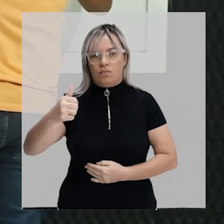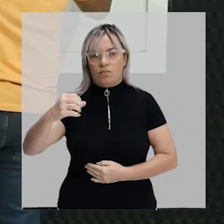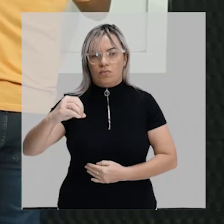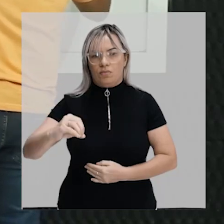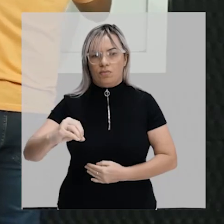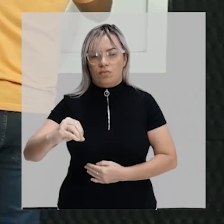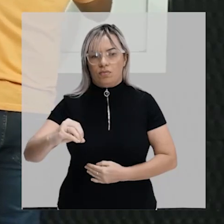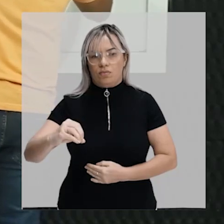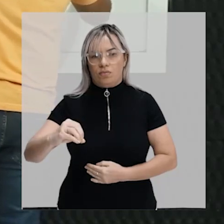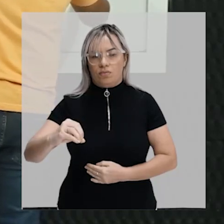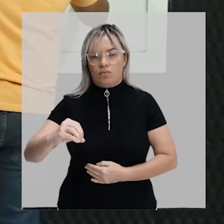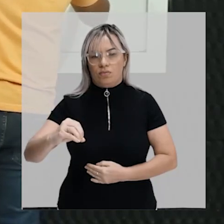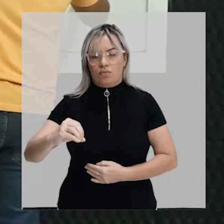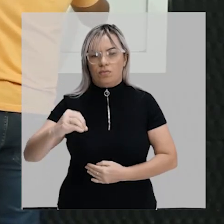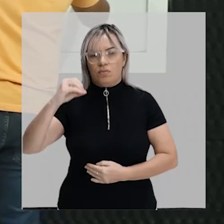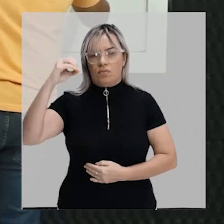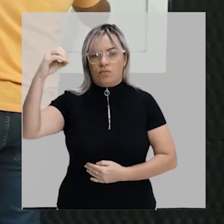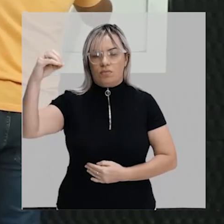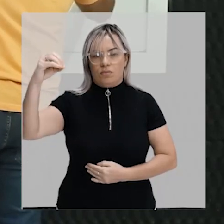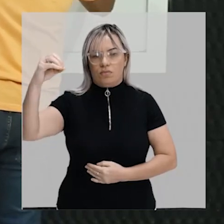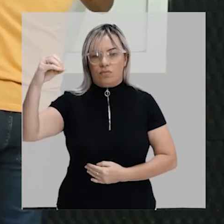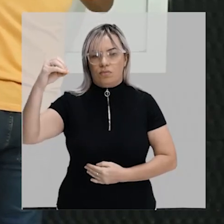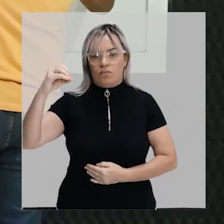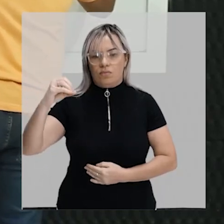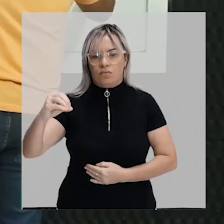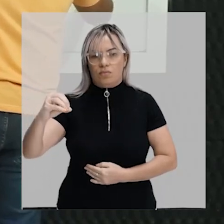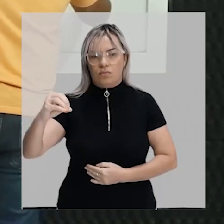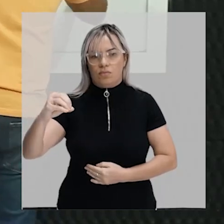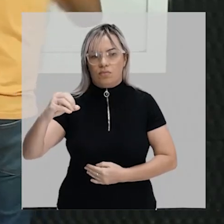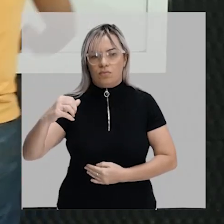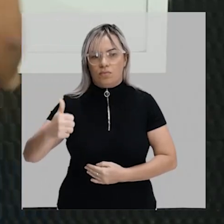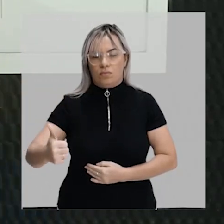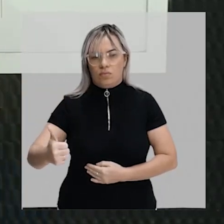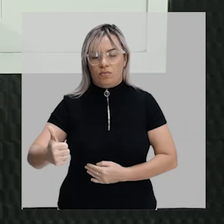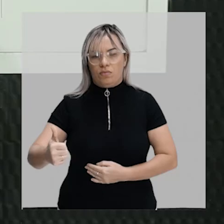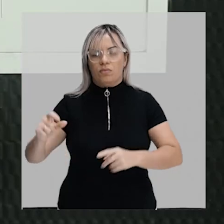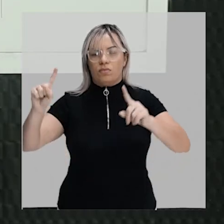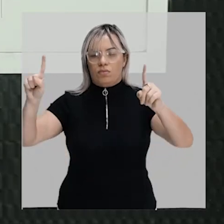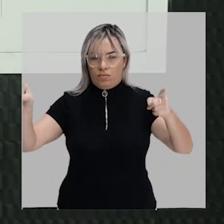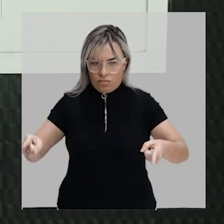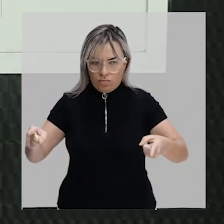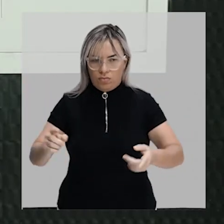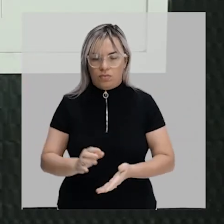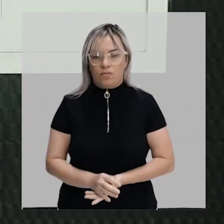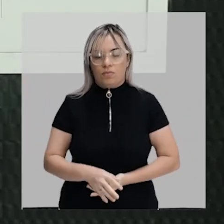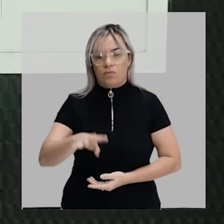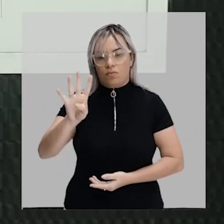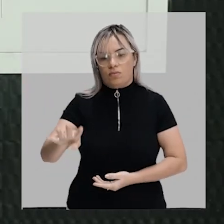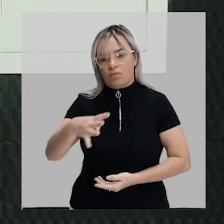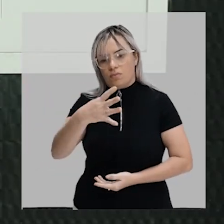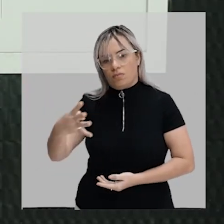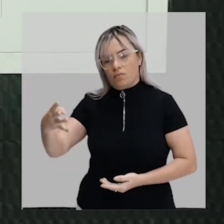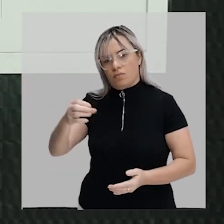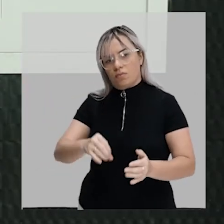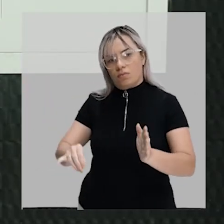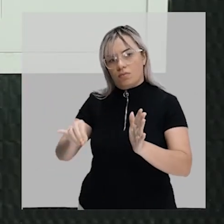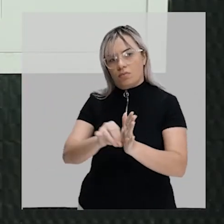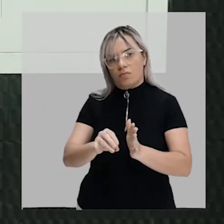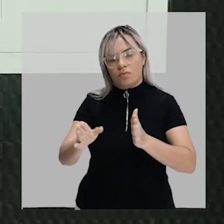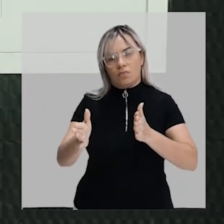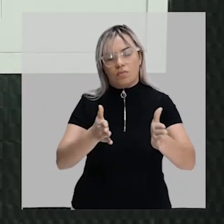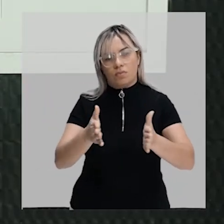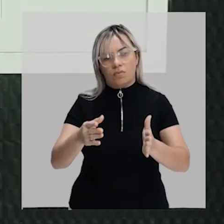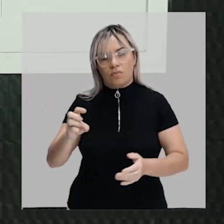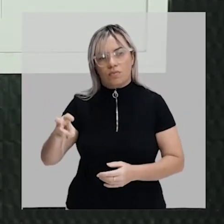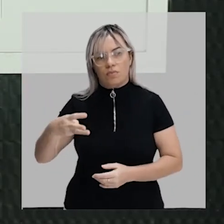zero e um ó Isso aqui é a matriz identidade de ordem